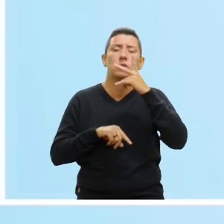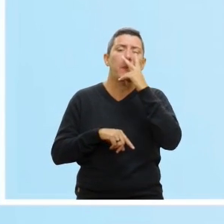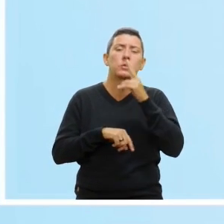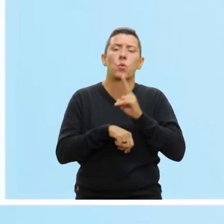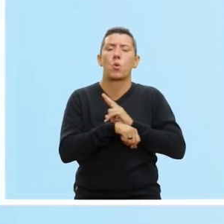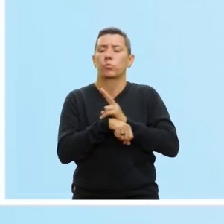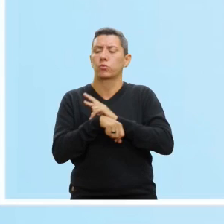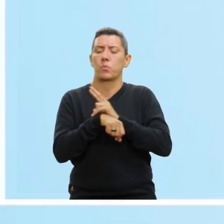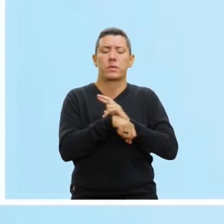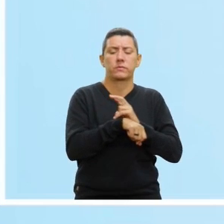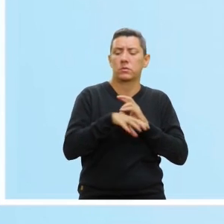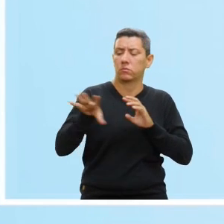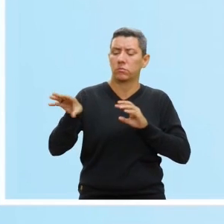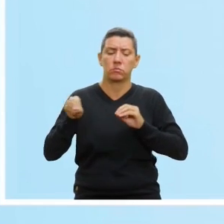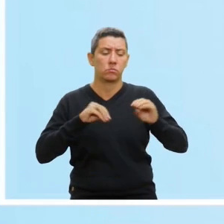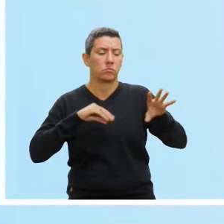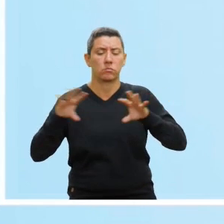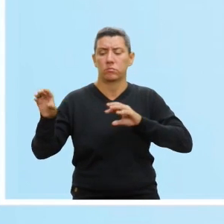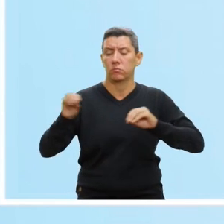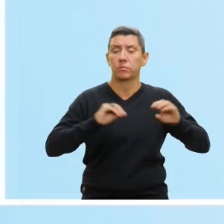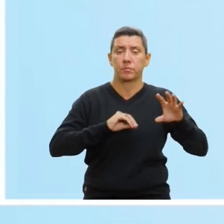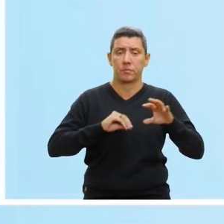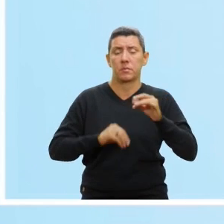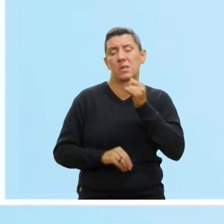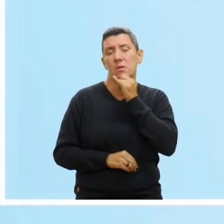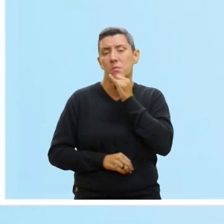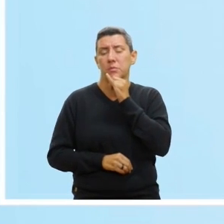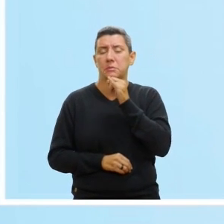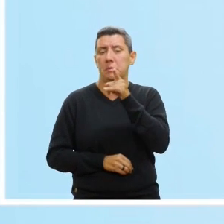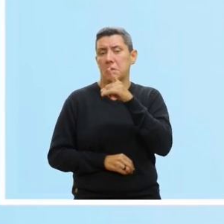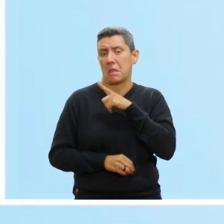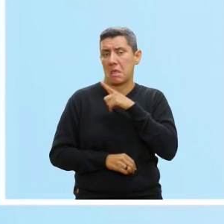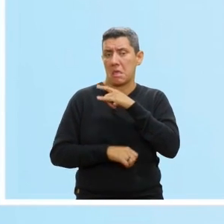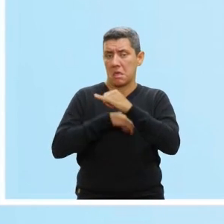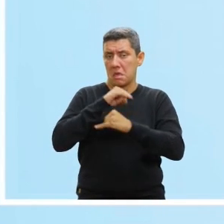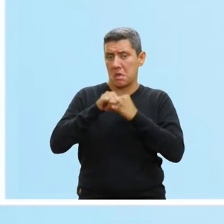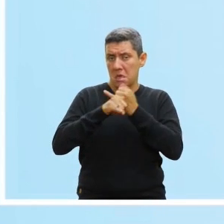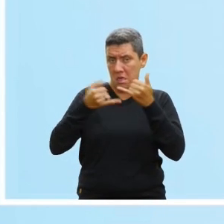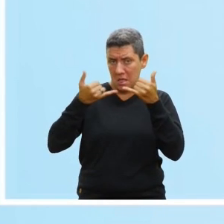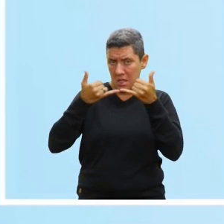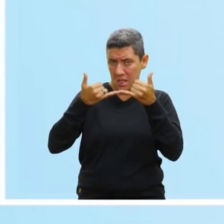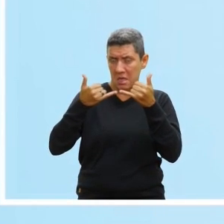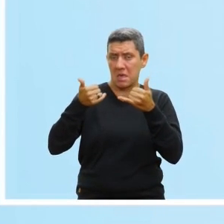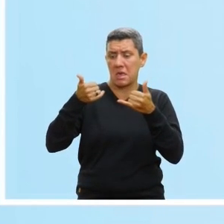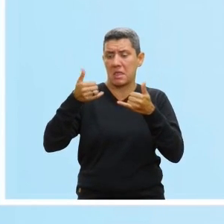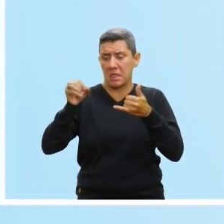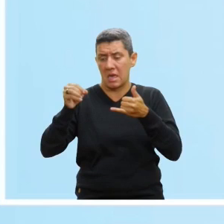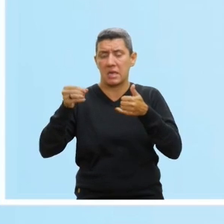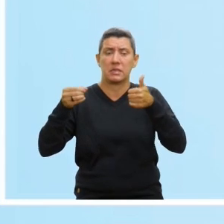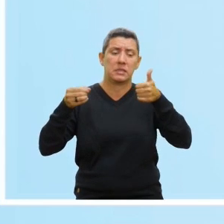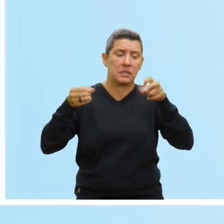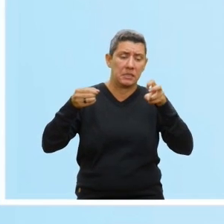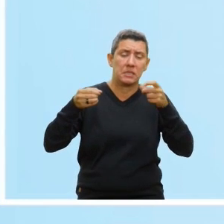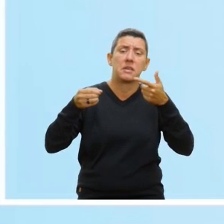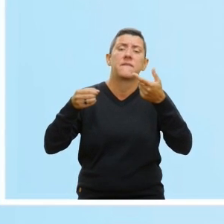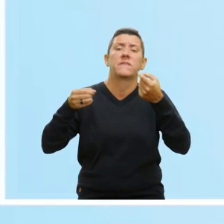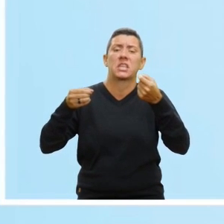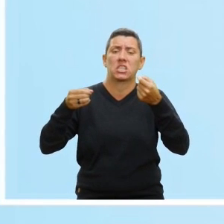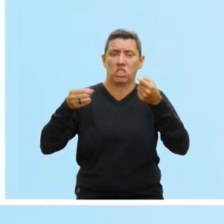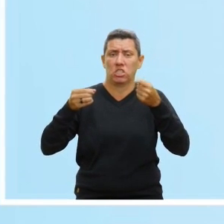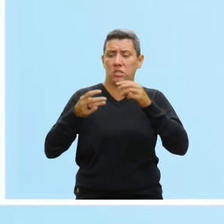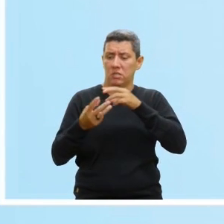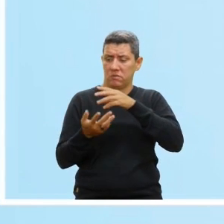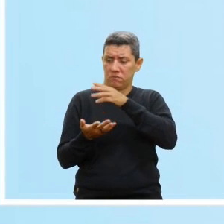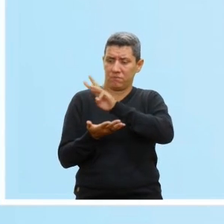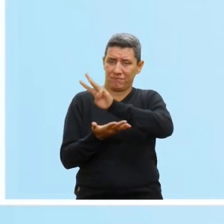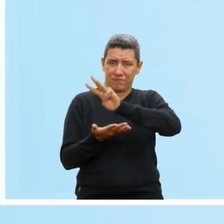Então, se você tem um link com 10, com 20 sites na sequência, todos eles entre si, eles conseguem conversar